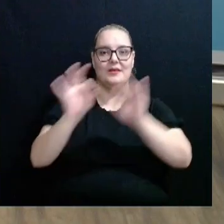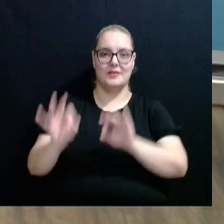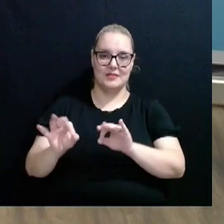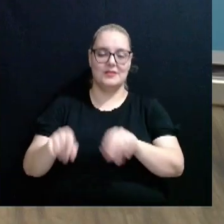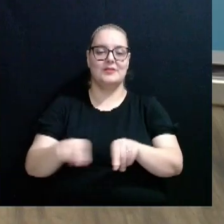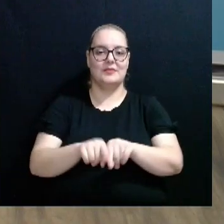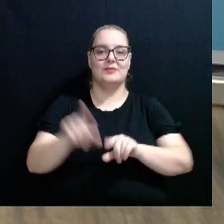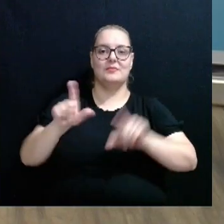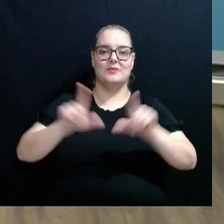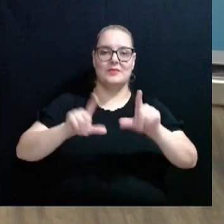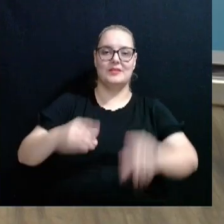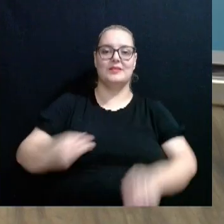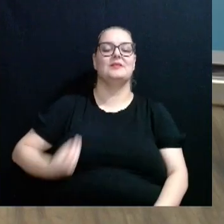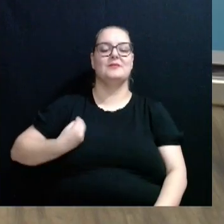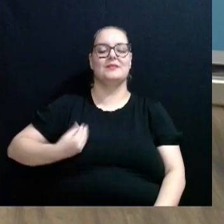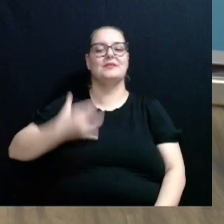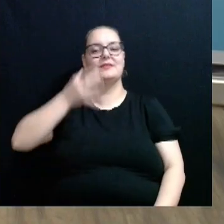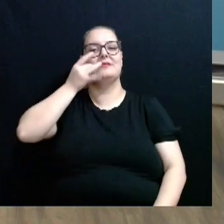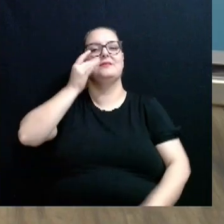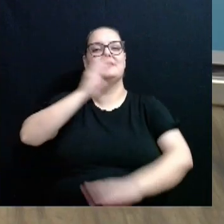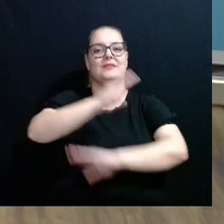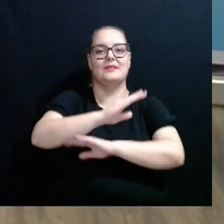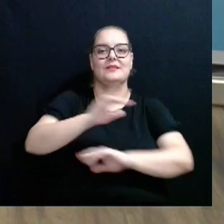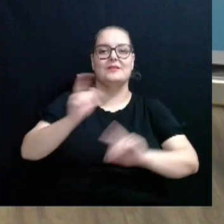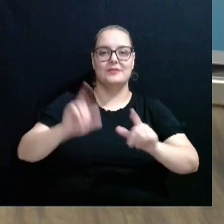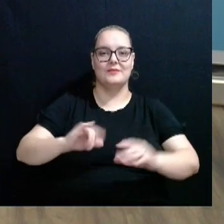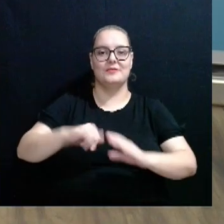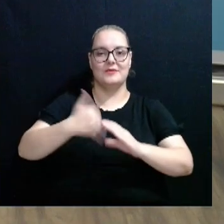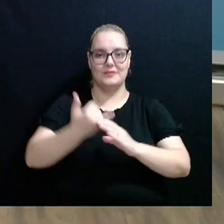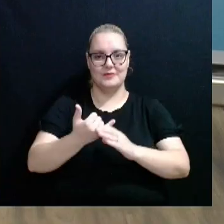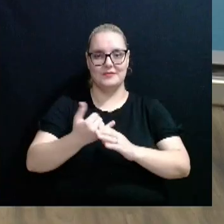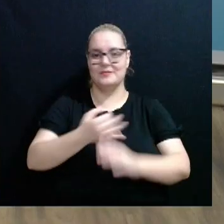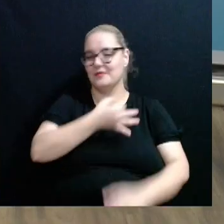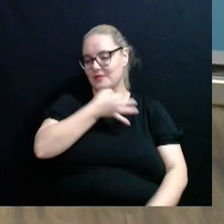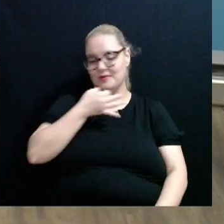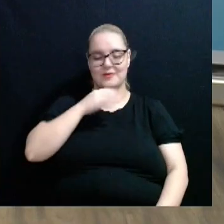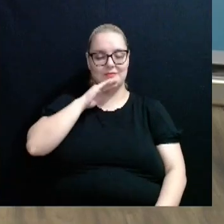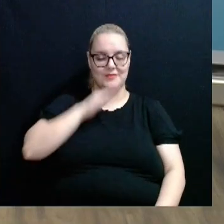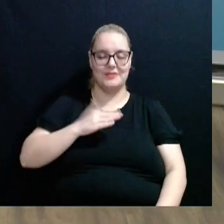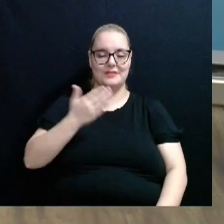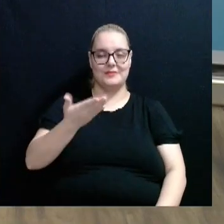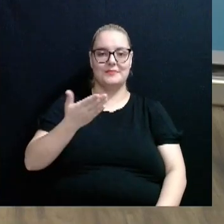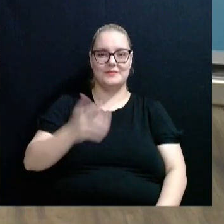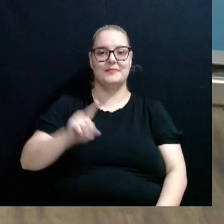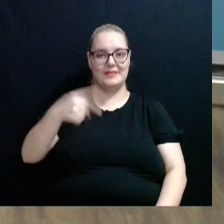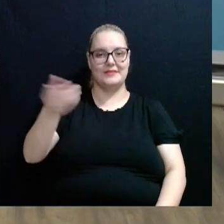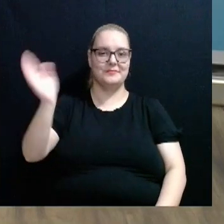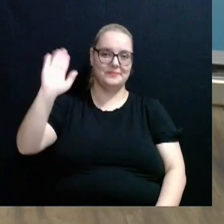aqui na TV Câmara e também pelo YouTube. Uma ótima tarde para você e até mais.